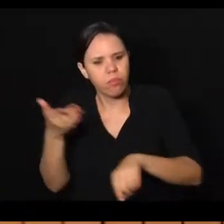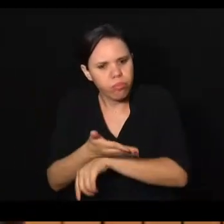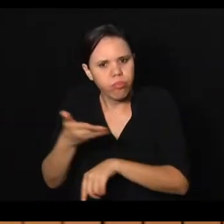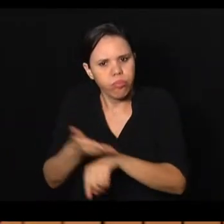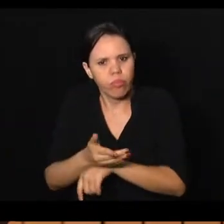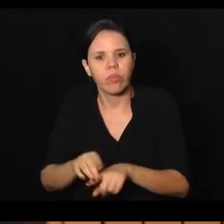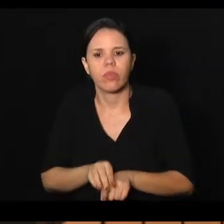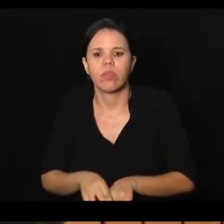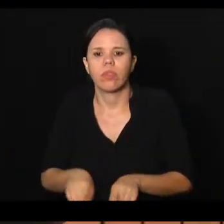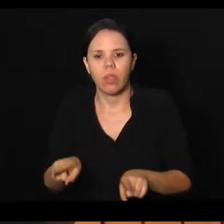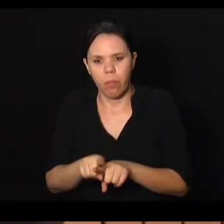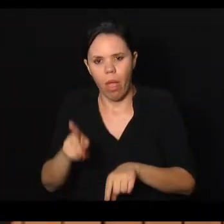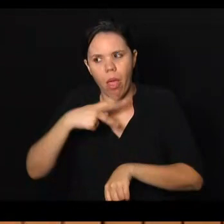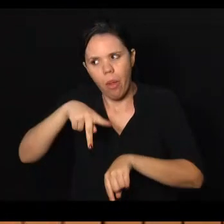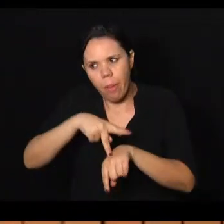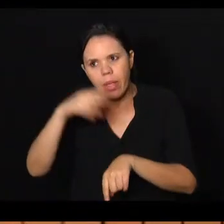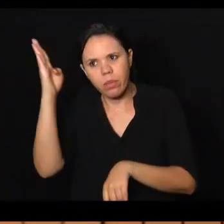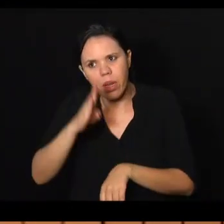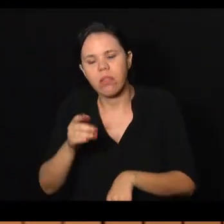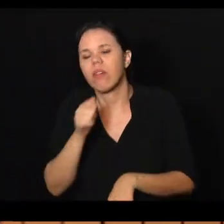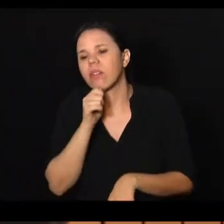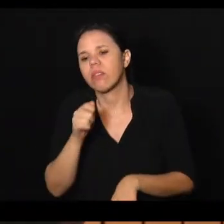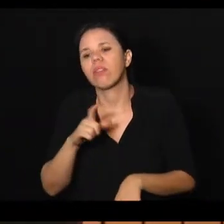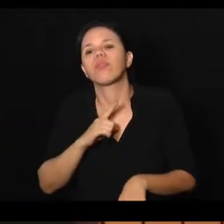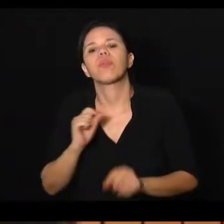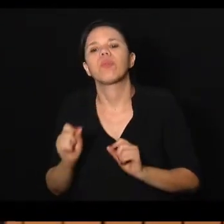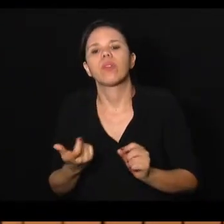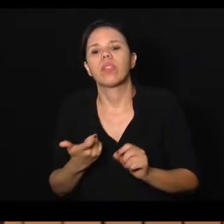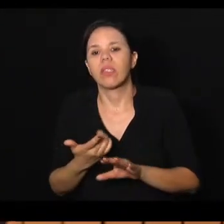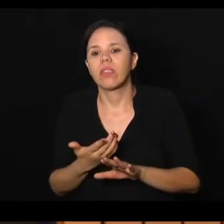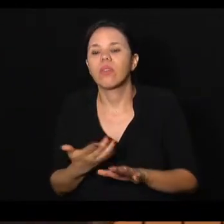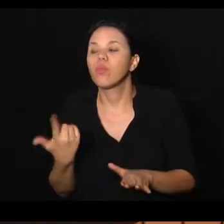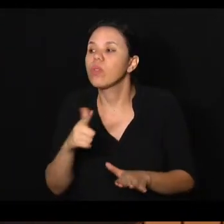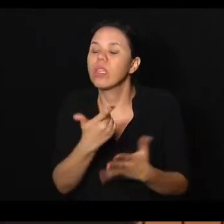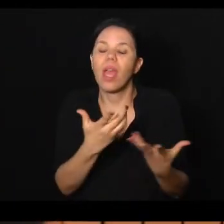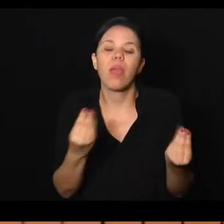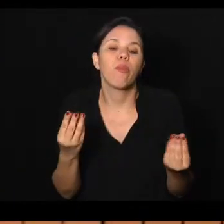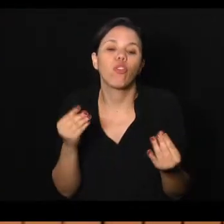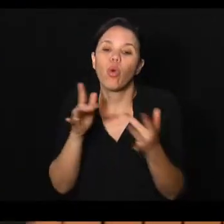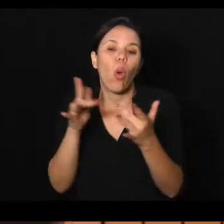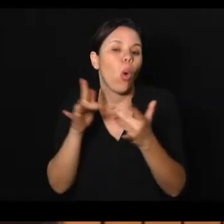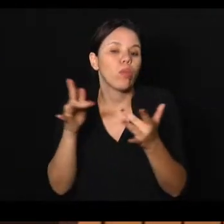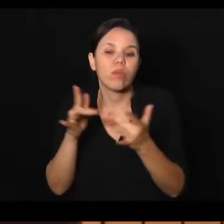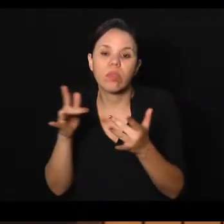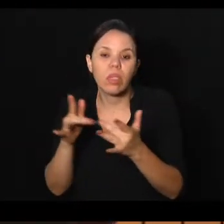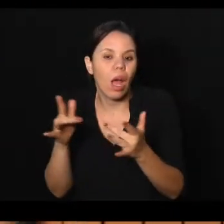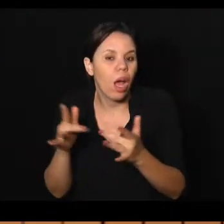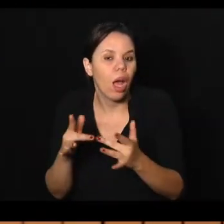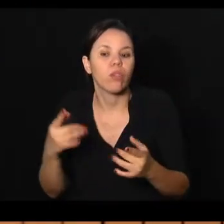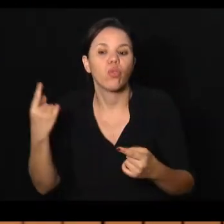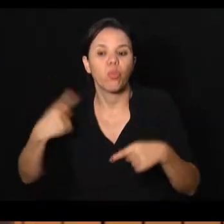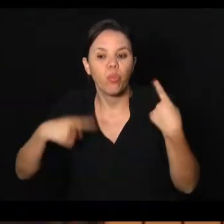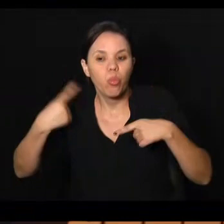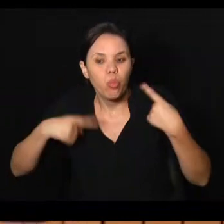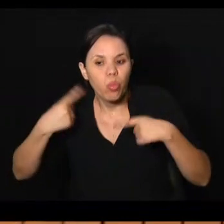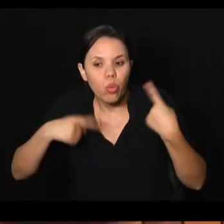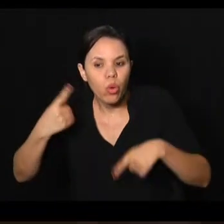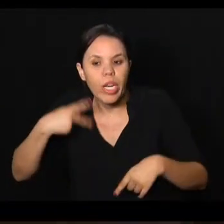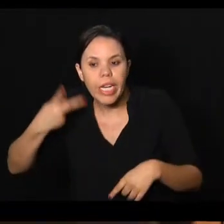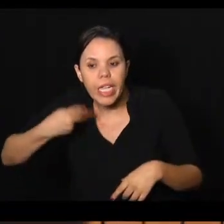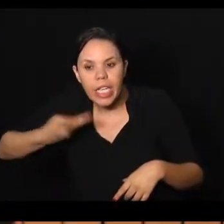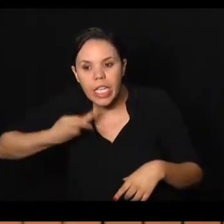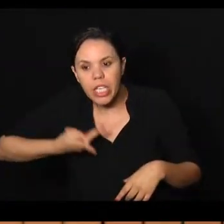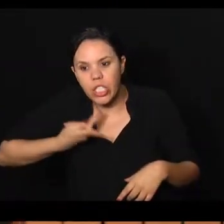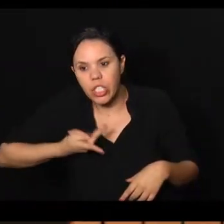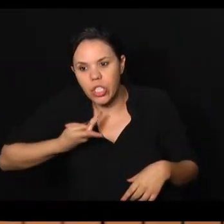que as mulheres estão longe da política, estão longe do parlamento, poucas parlamentares. Apesar de termos